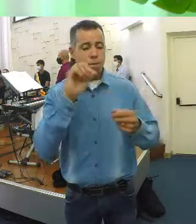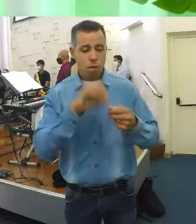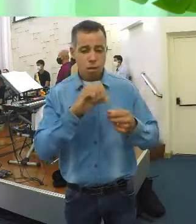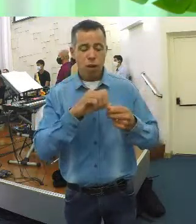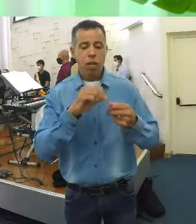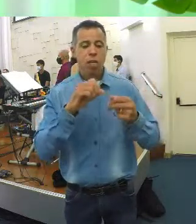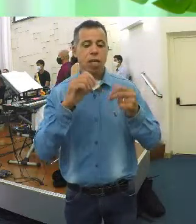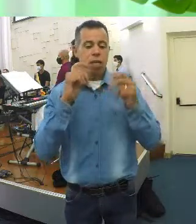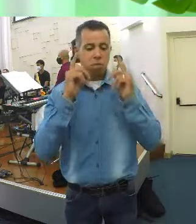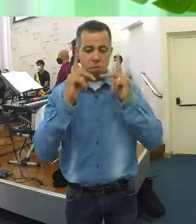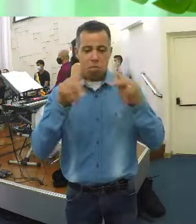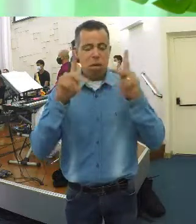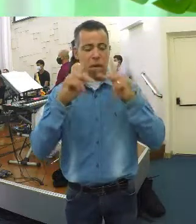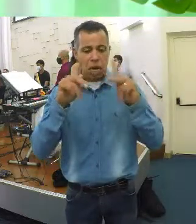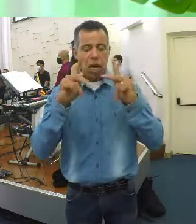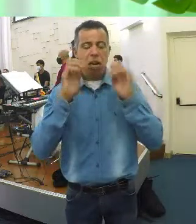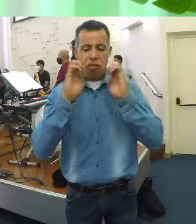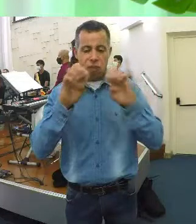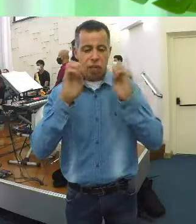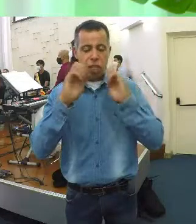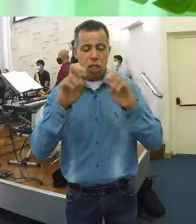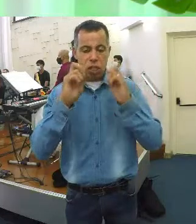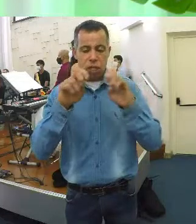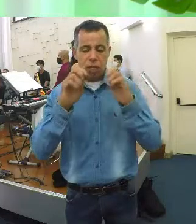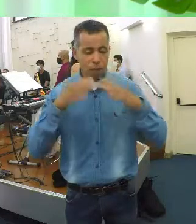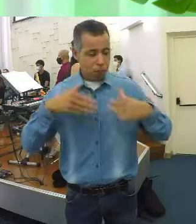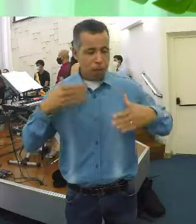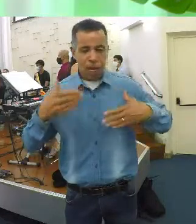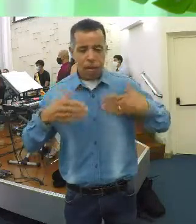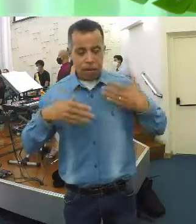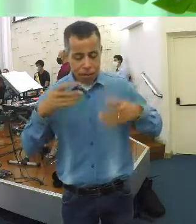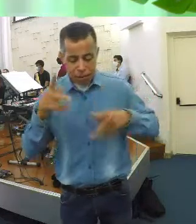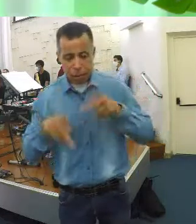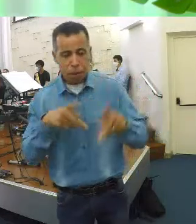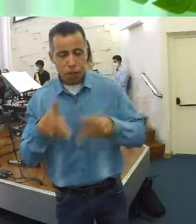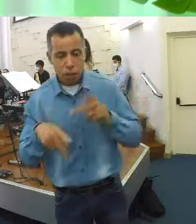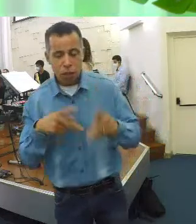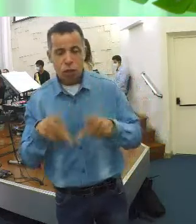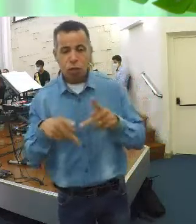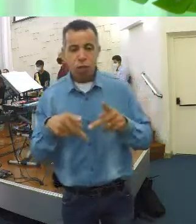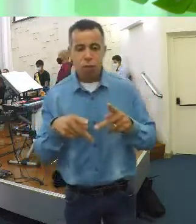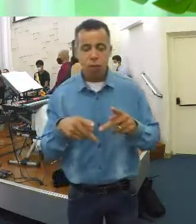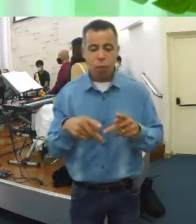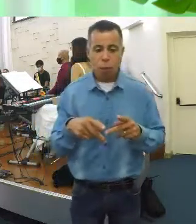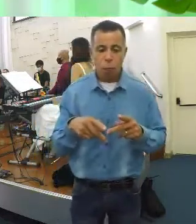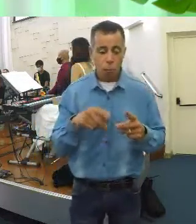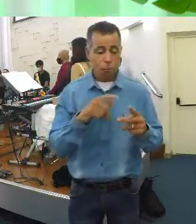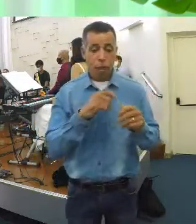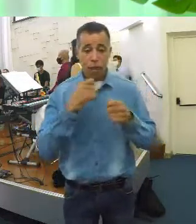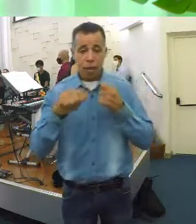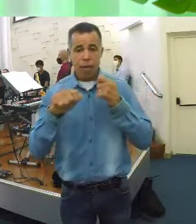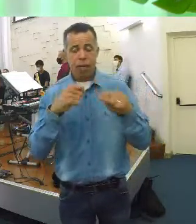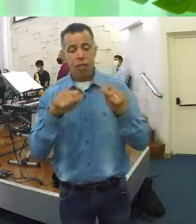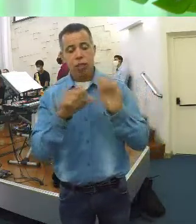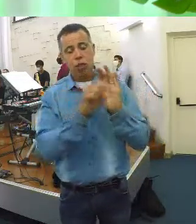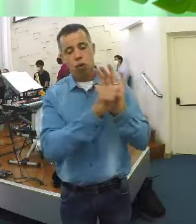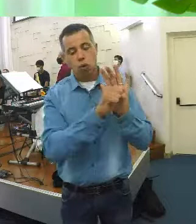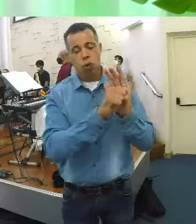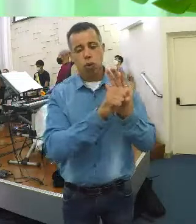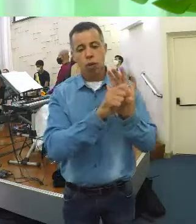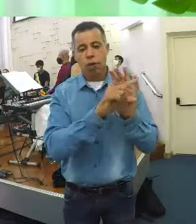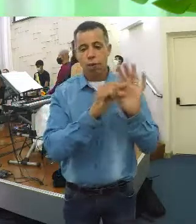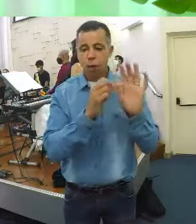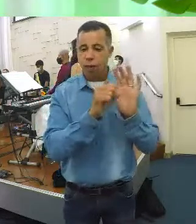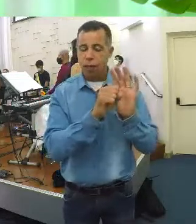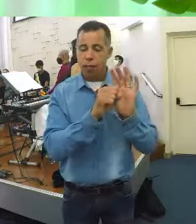que cumpriremos a missão? Para levar grande alegria às pessoas. Me chama a atenção como em Atos 8, versículo 8, em